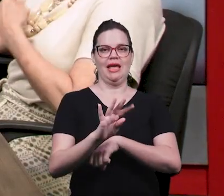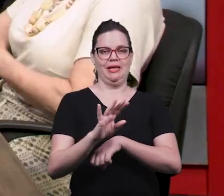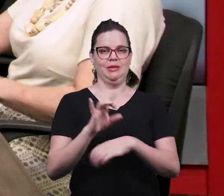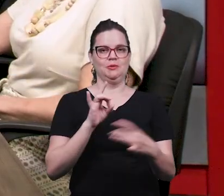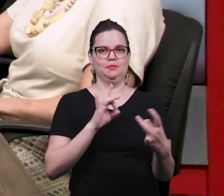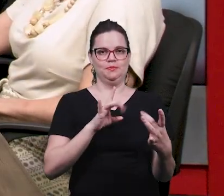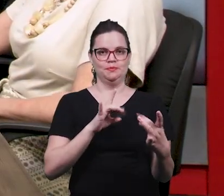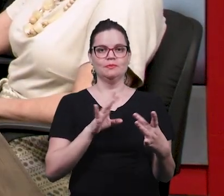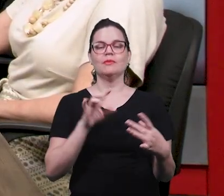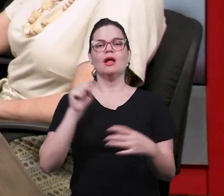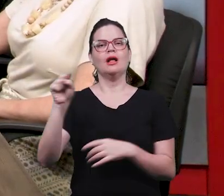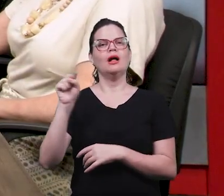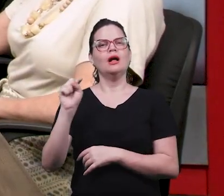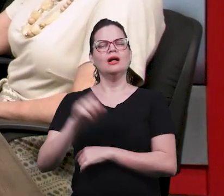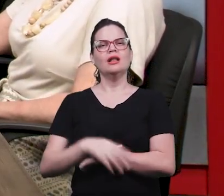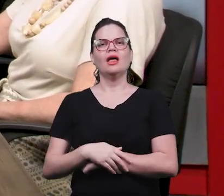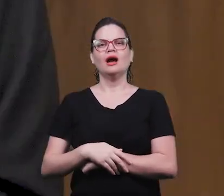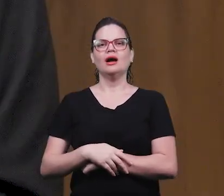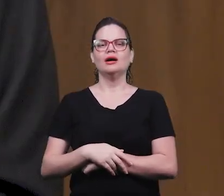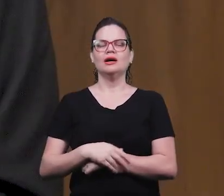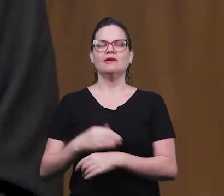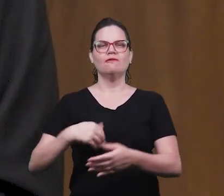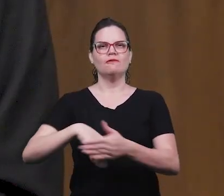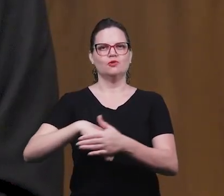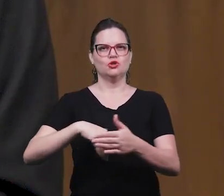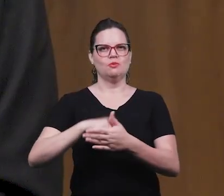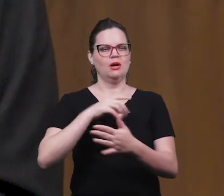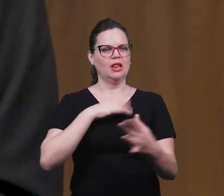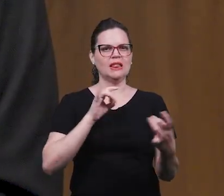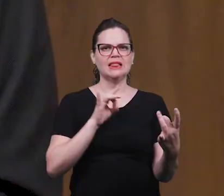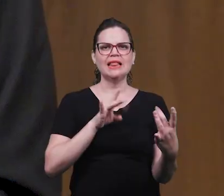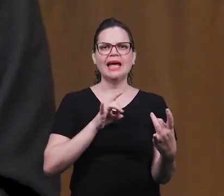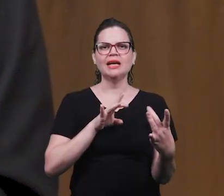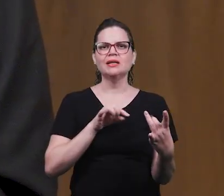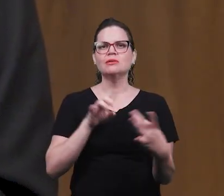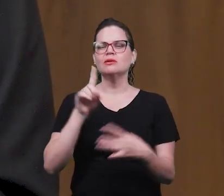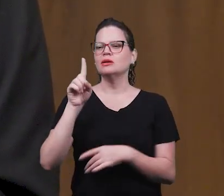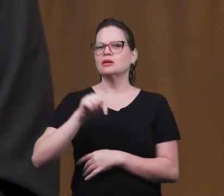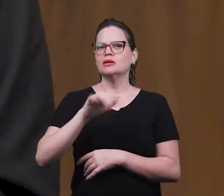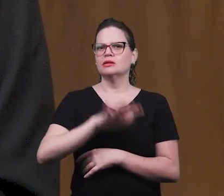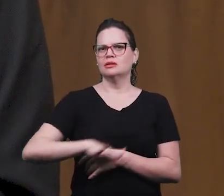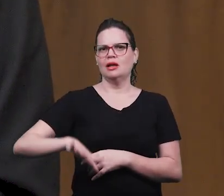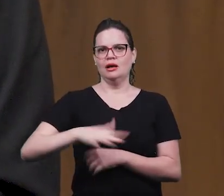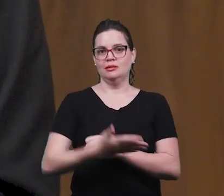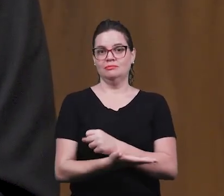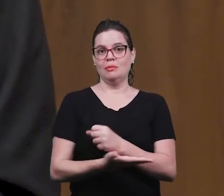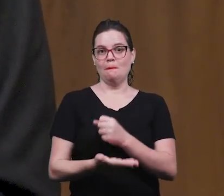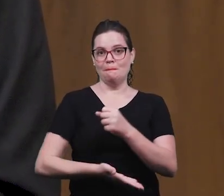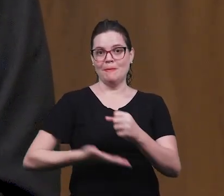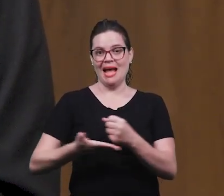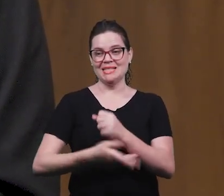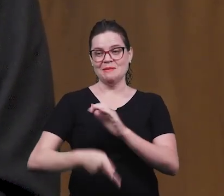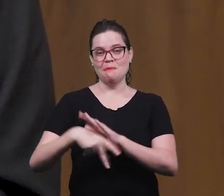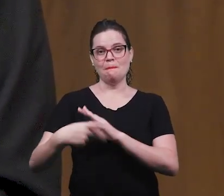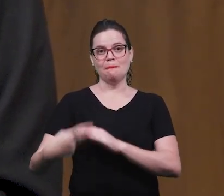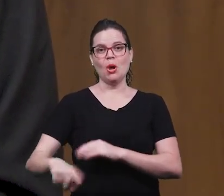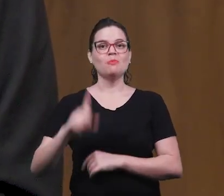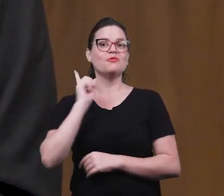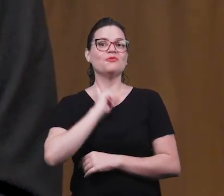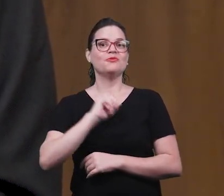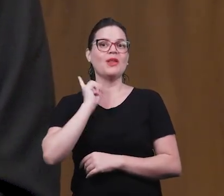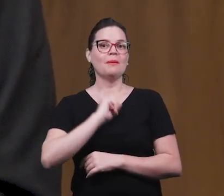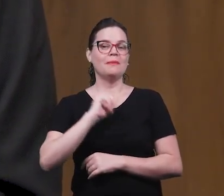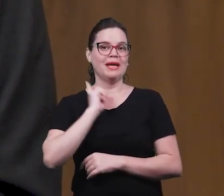futebol da escola naval, ele era técnico das categorias de base do Flamengo. E